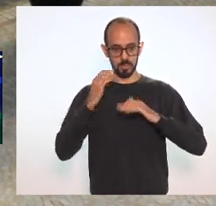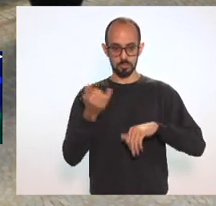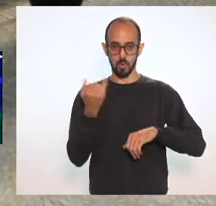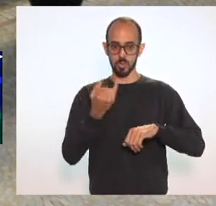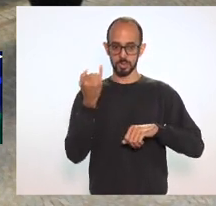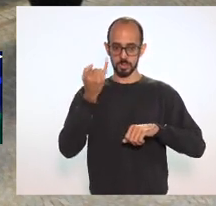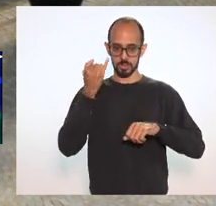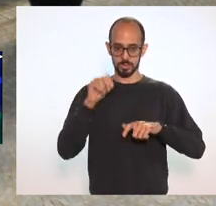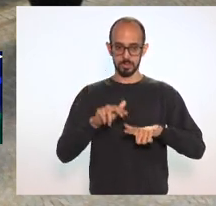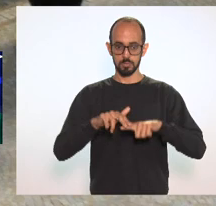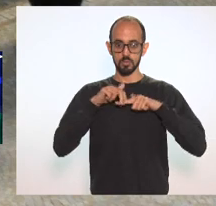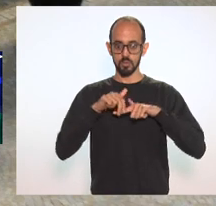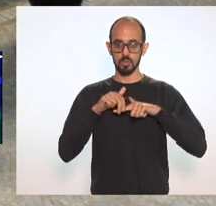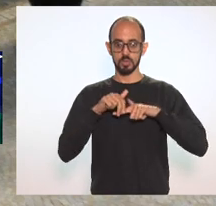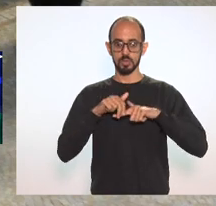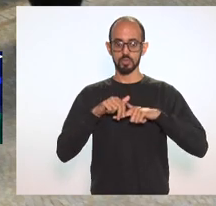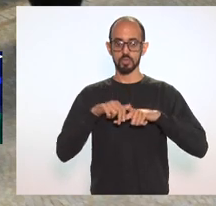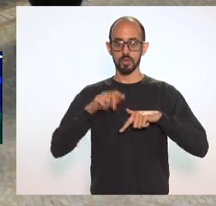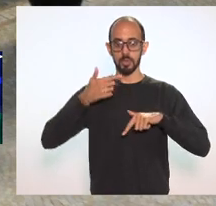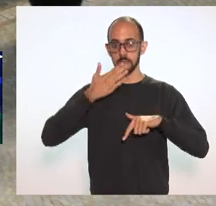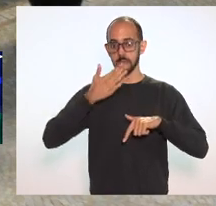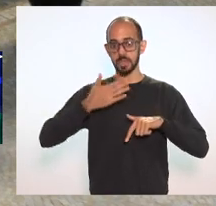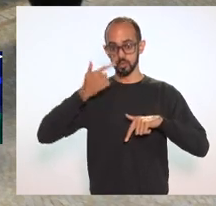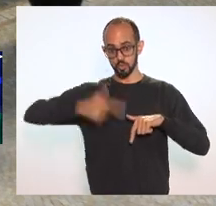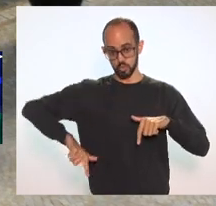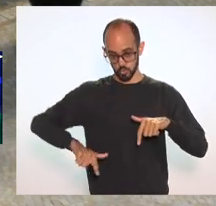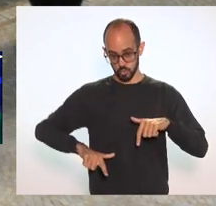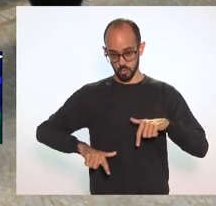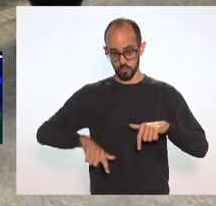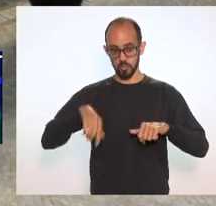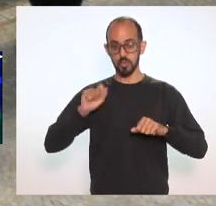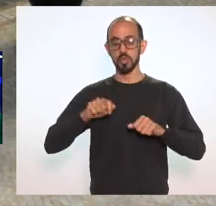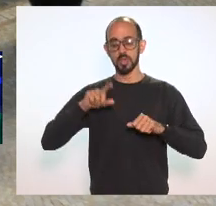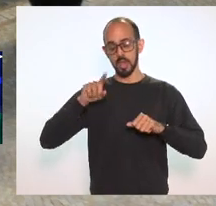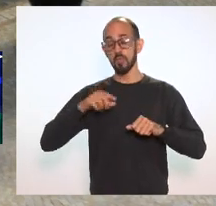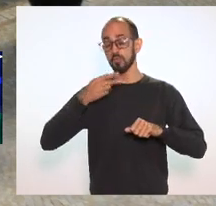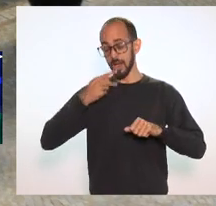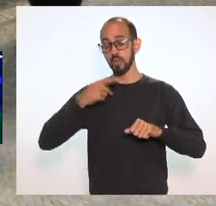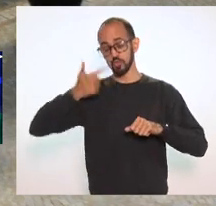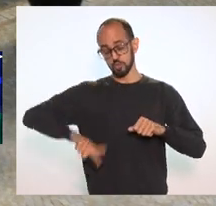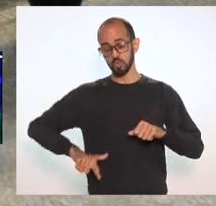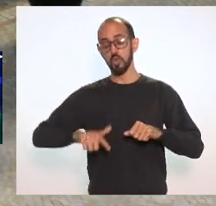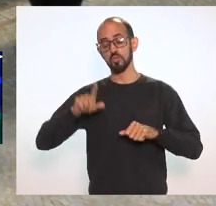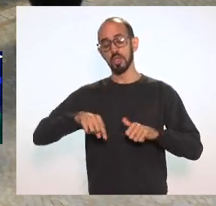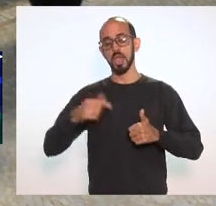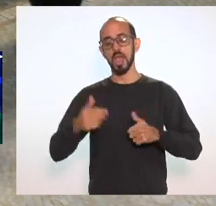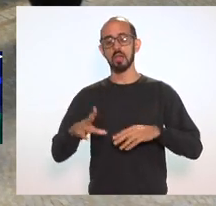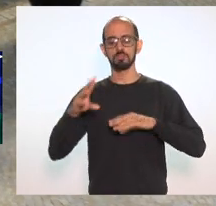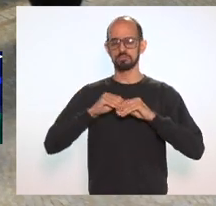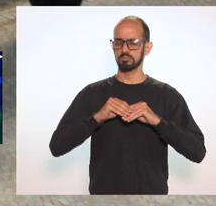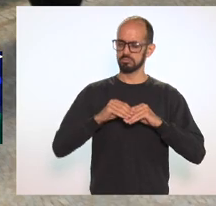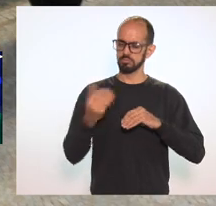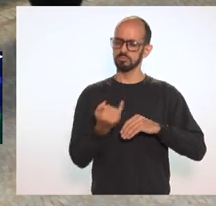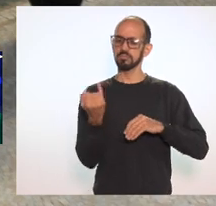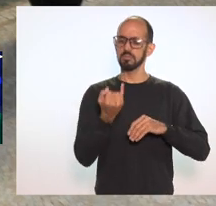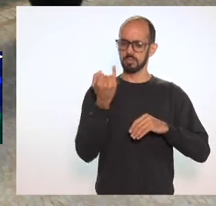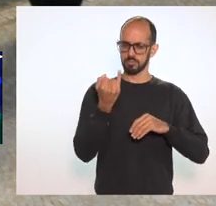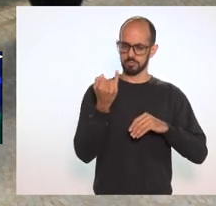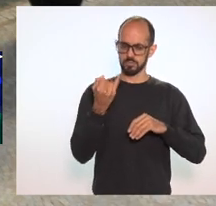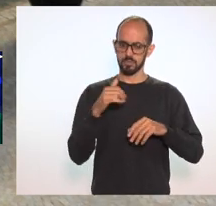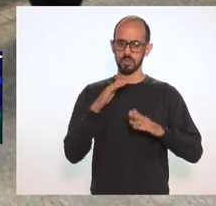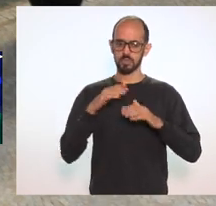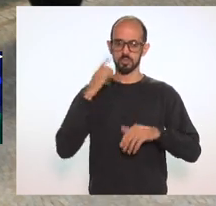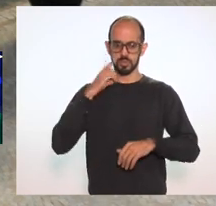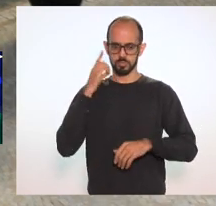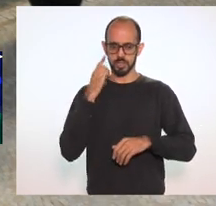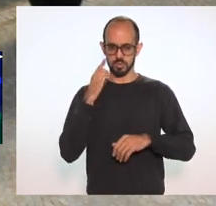dele e portanto reitero de que foi muito kolaborativa a participação dos parlamentares ao